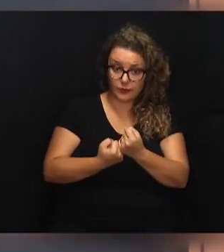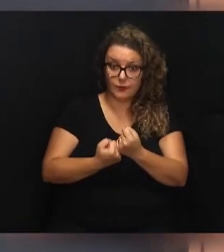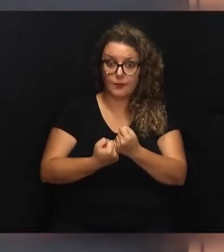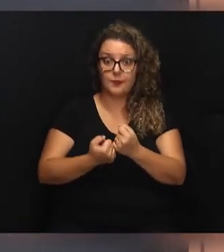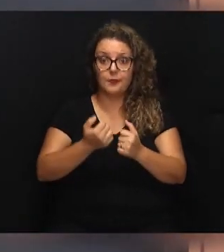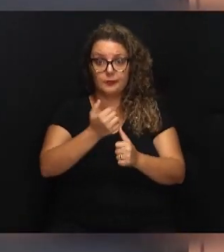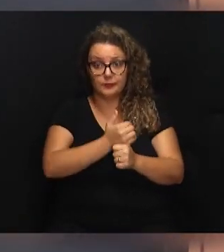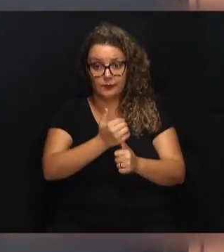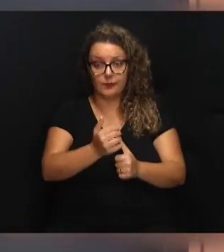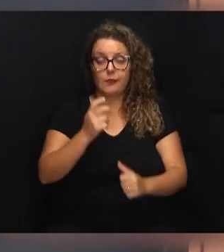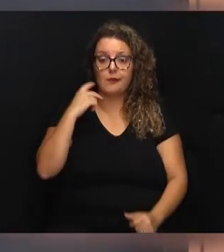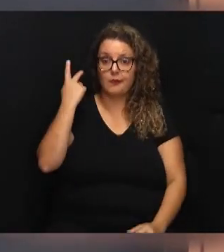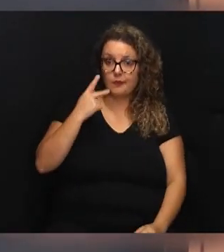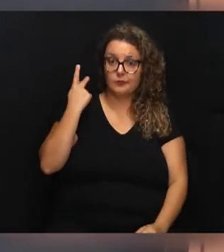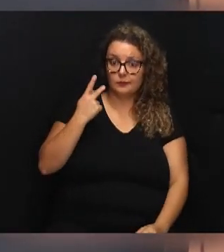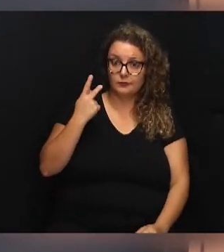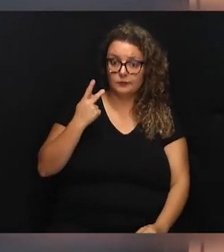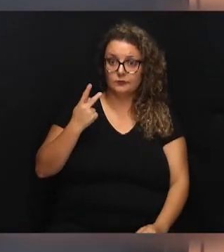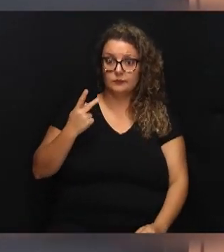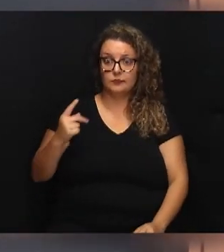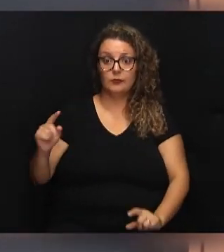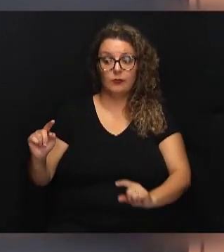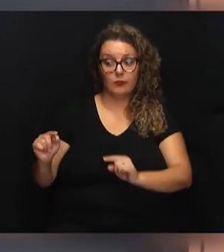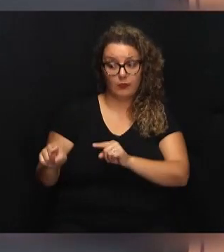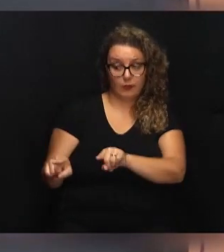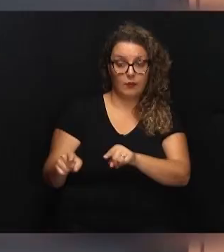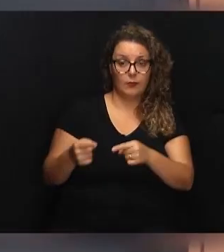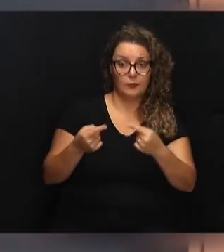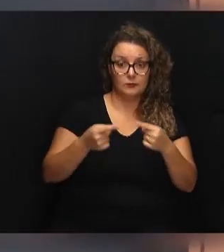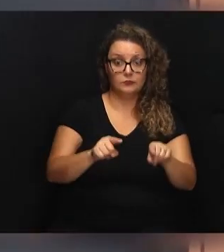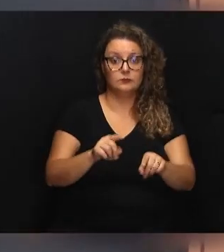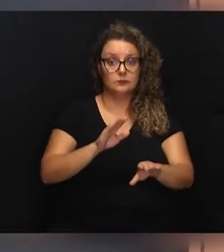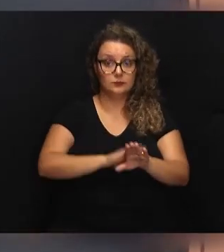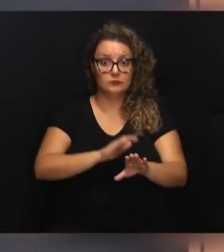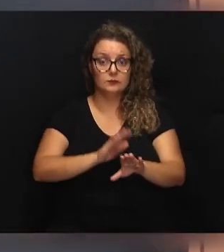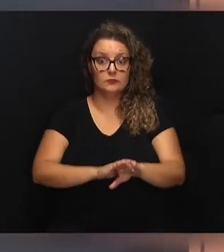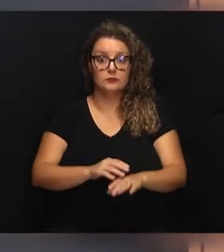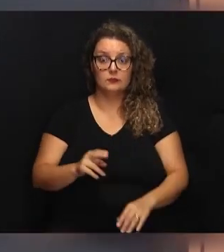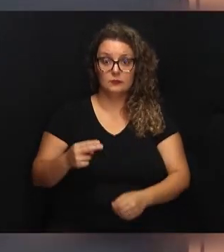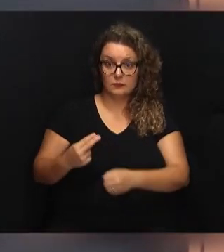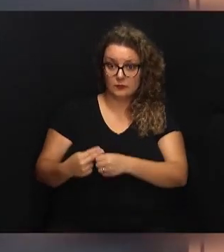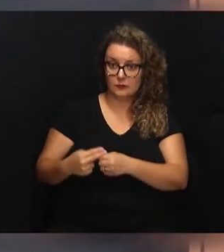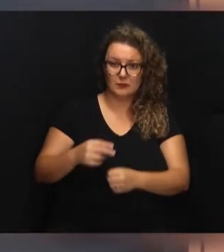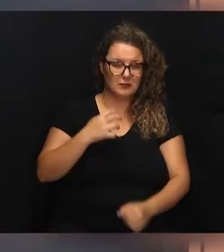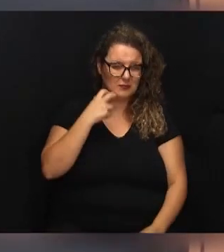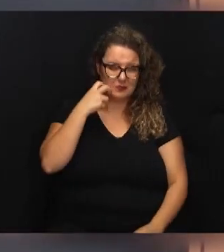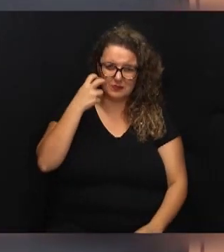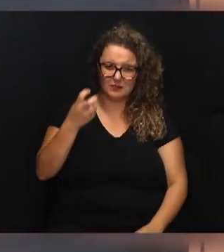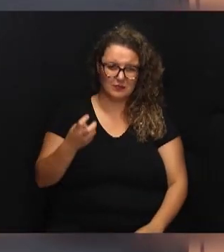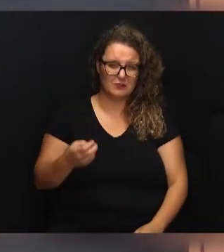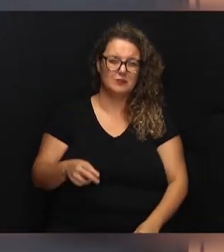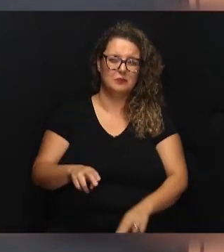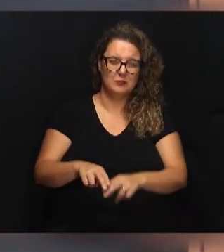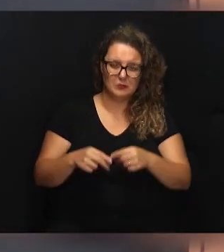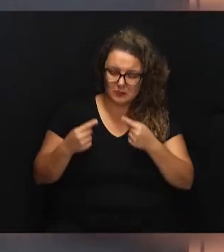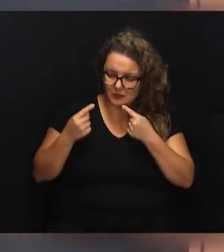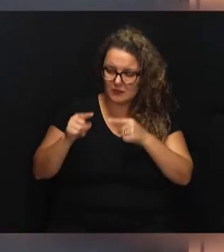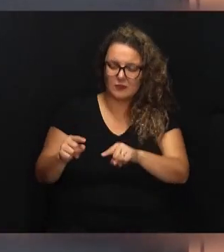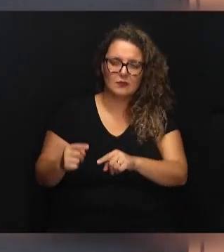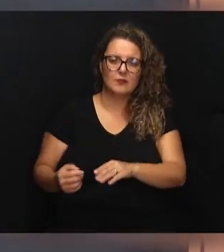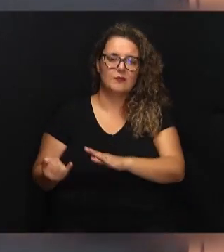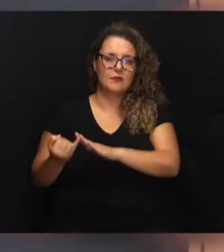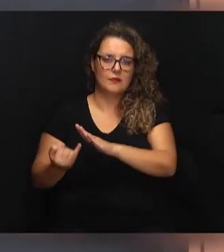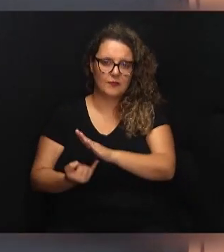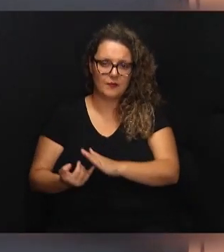mandatos das vereadoras que foram atacadas naquele ato da Unicamp, vergonhoso, né? Por isso que ataca uma instituição